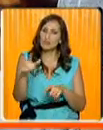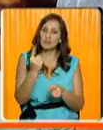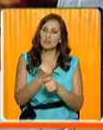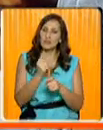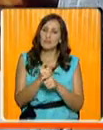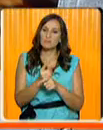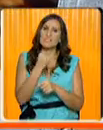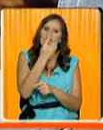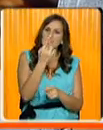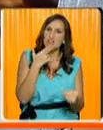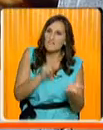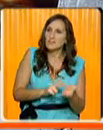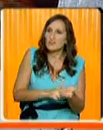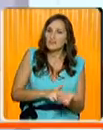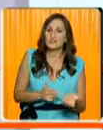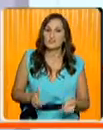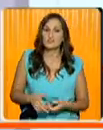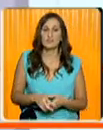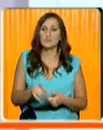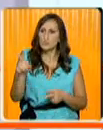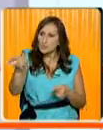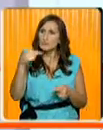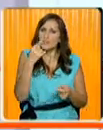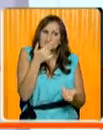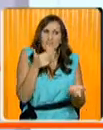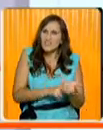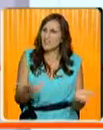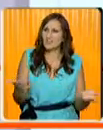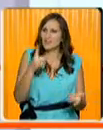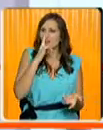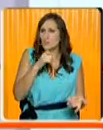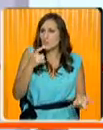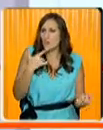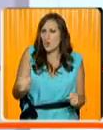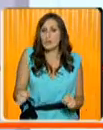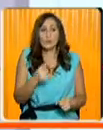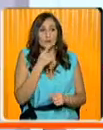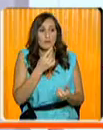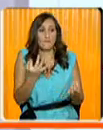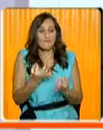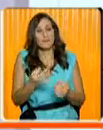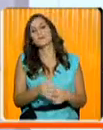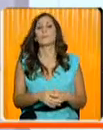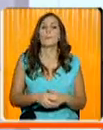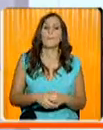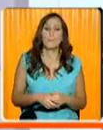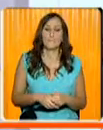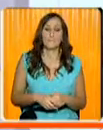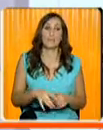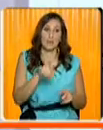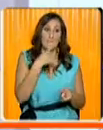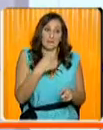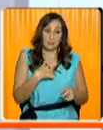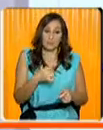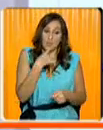Gonçalo, não estás no primarismo de responder a verdade? Não, mas o problema não é isso, sim. Tu respondes a verdade. Não, confirmo. Mas não é isso, ela